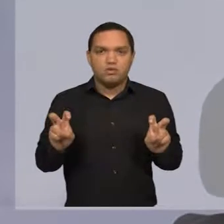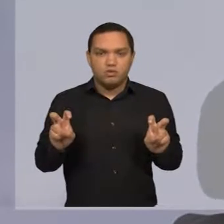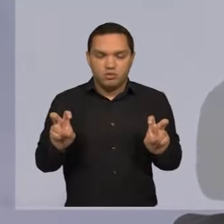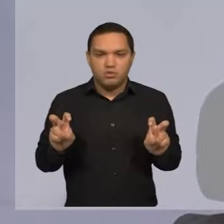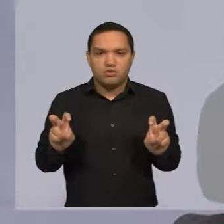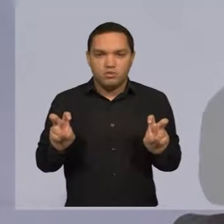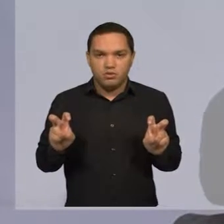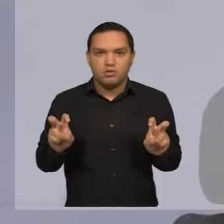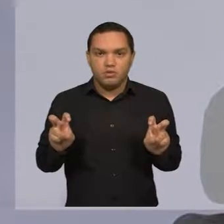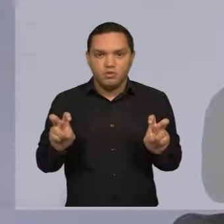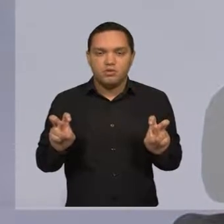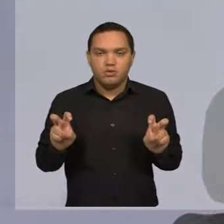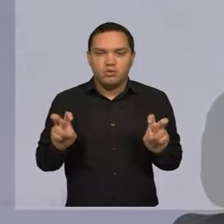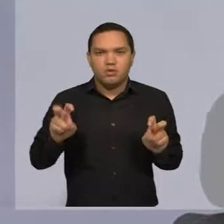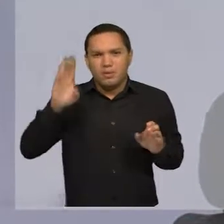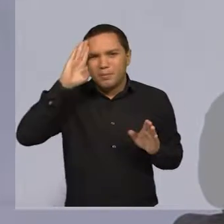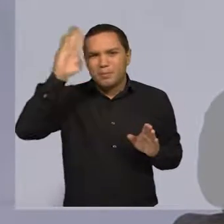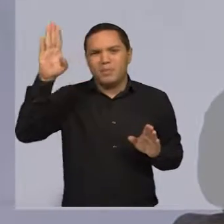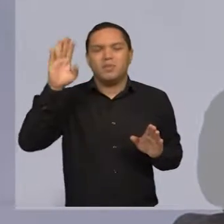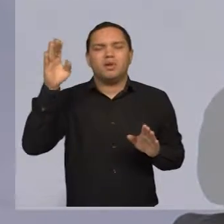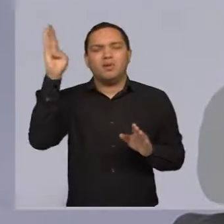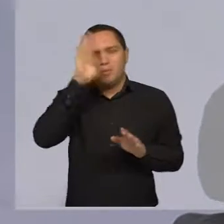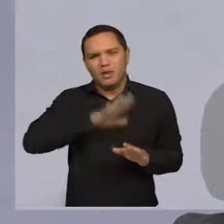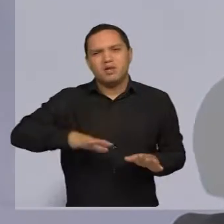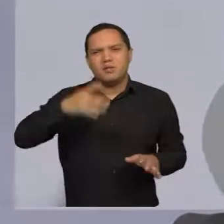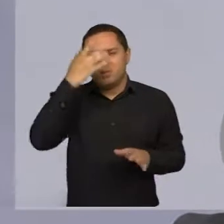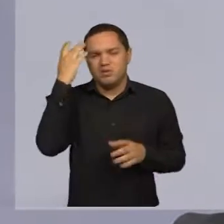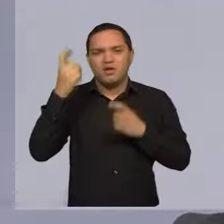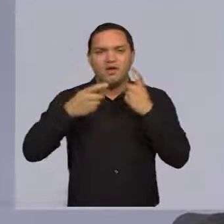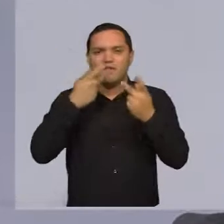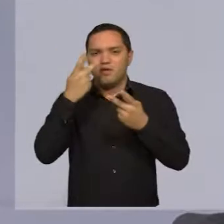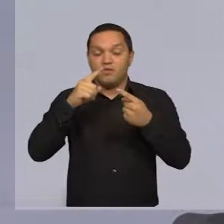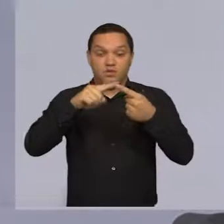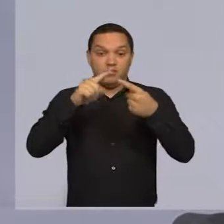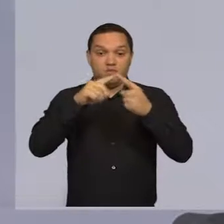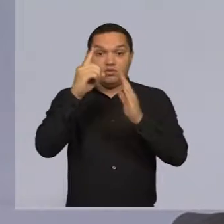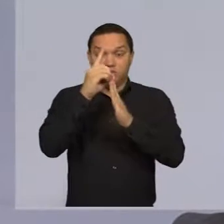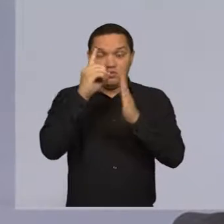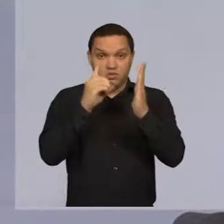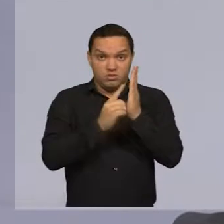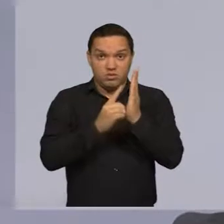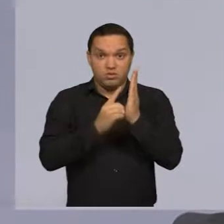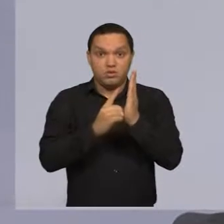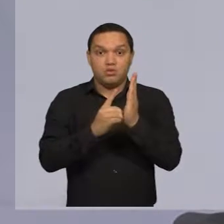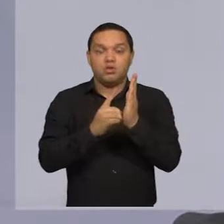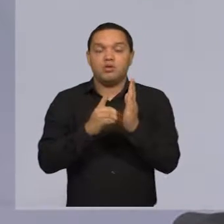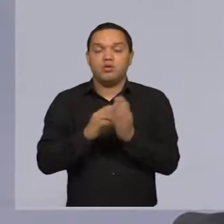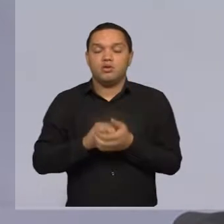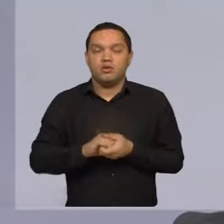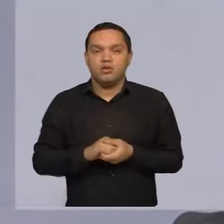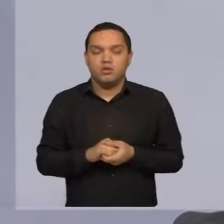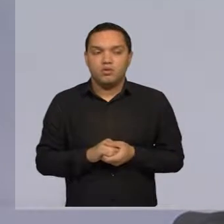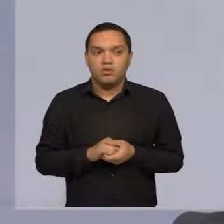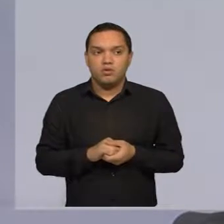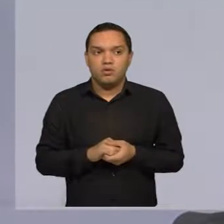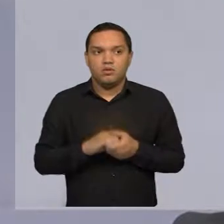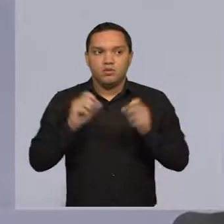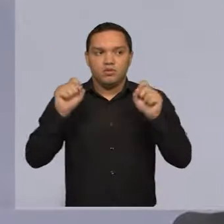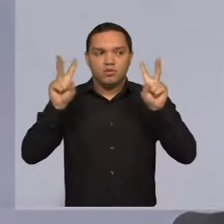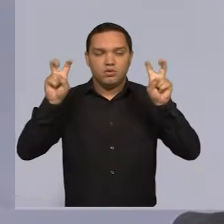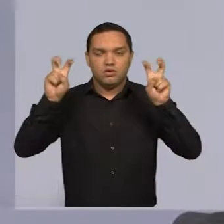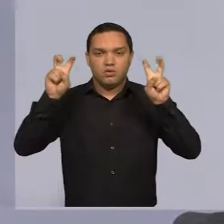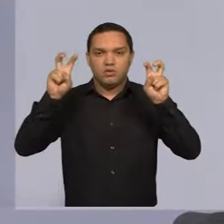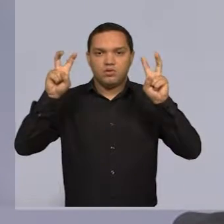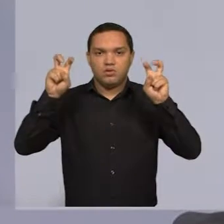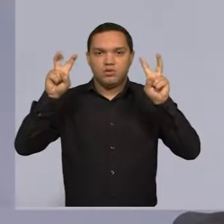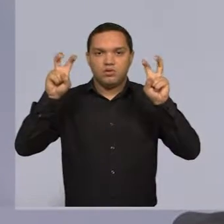nesse instante a pauta brasileira. Um é o decreto de ampliação do